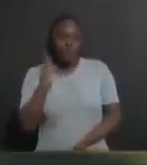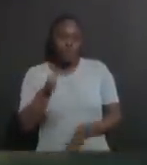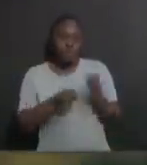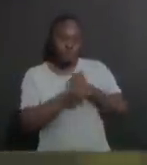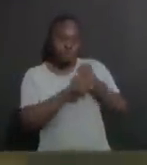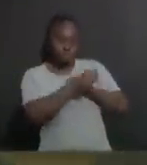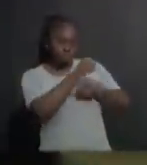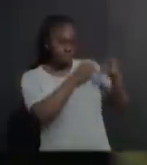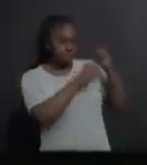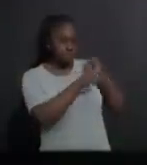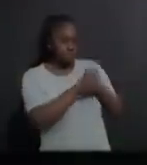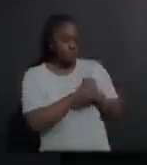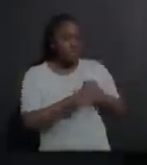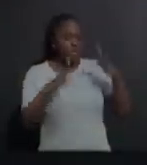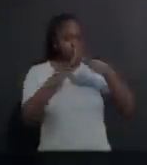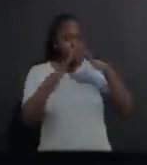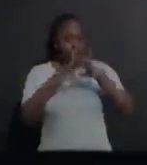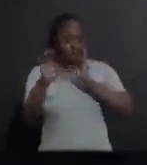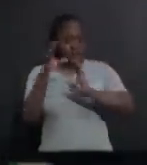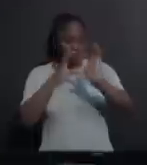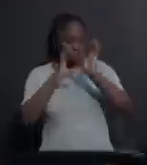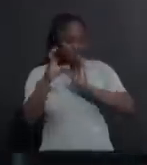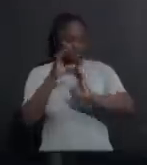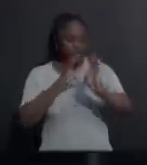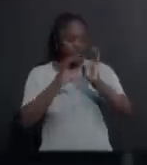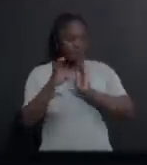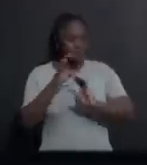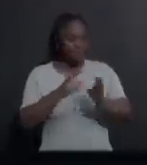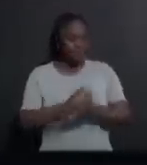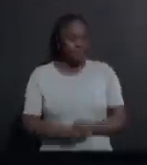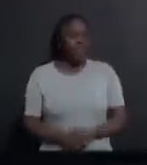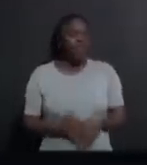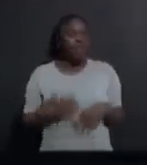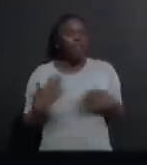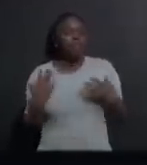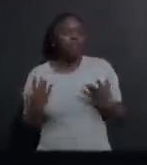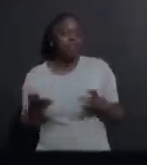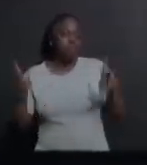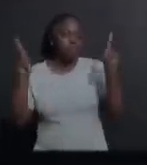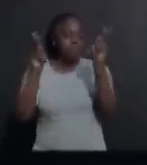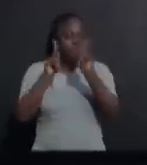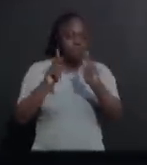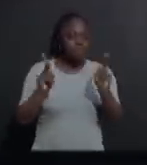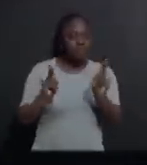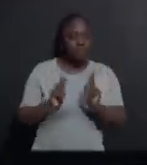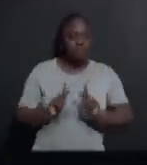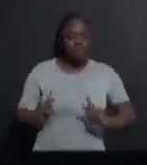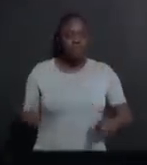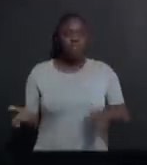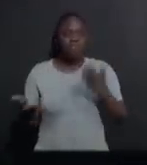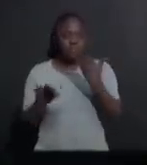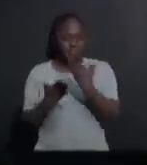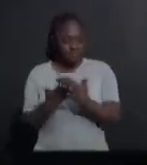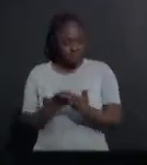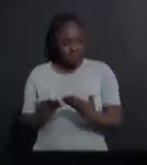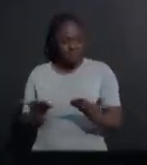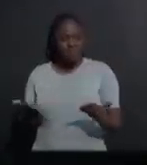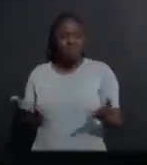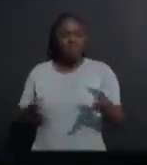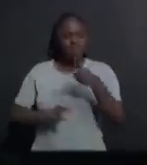anos, meu avô ficava na varanda de casa cantando assim: oh, que paz perdemos